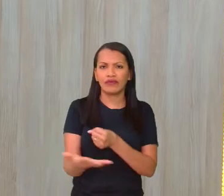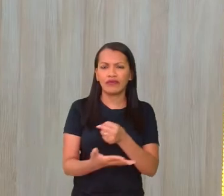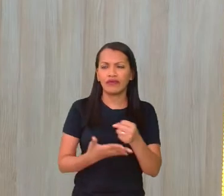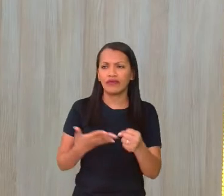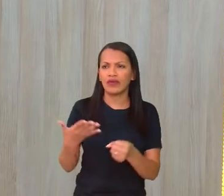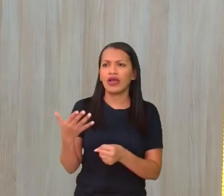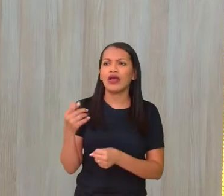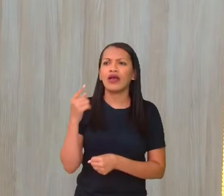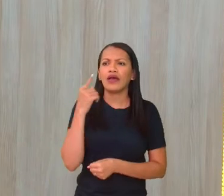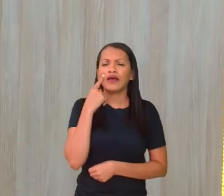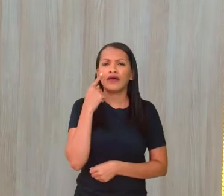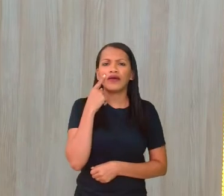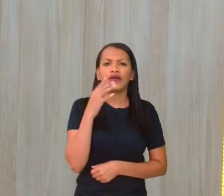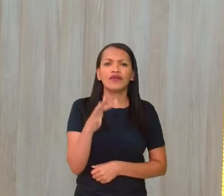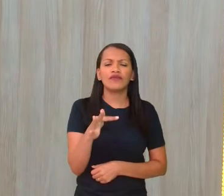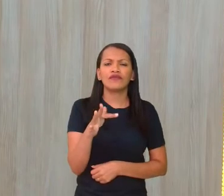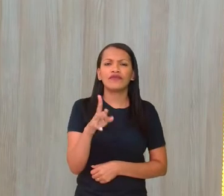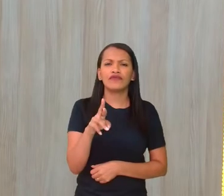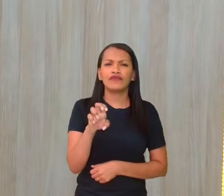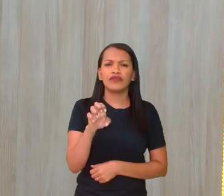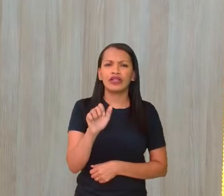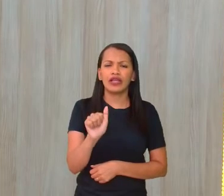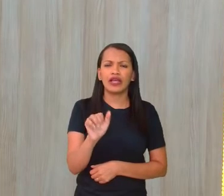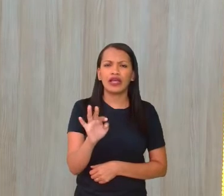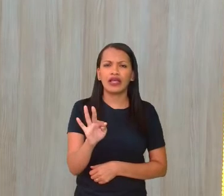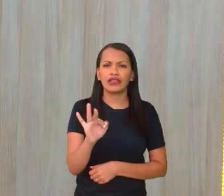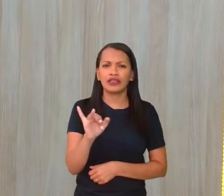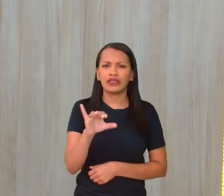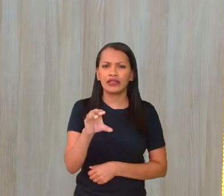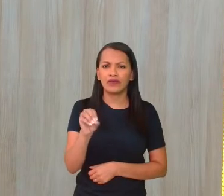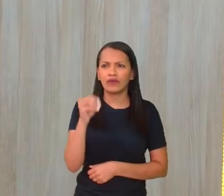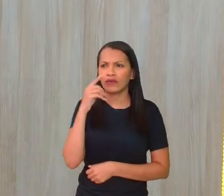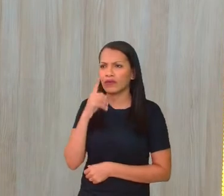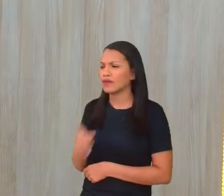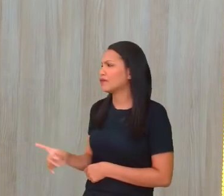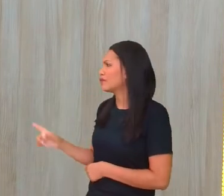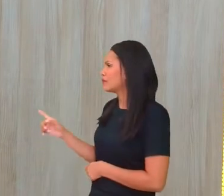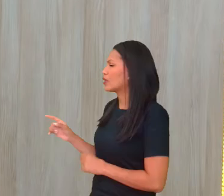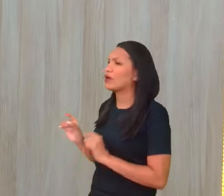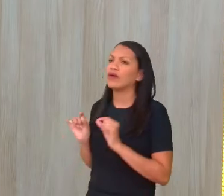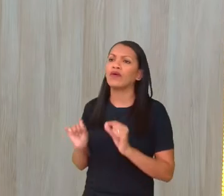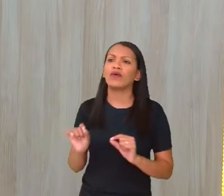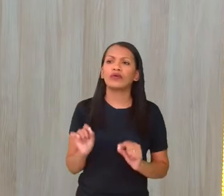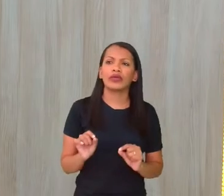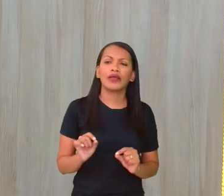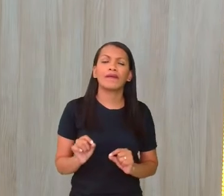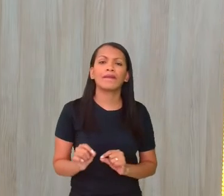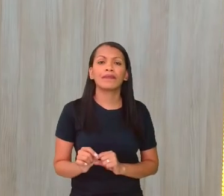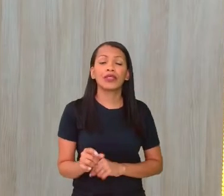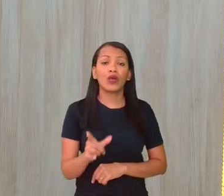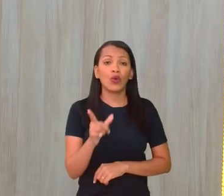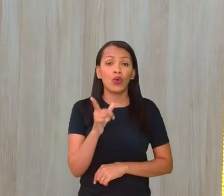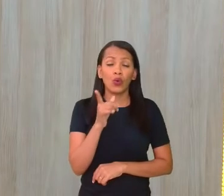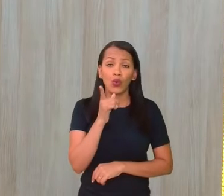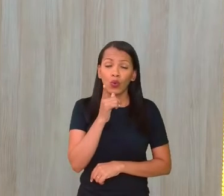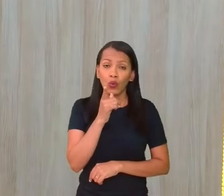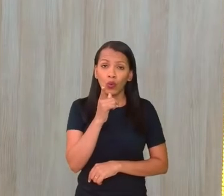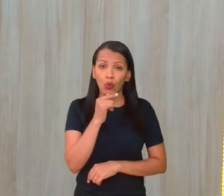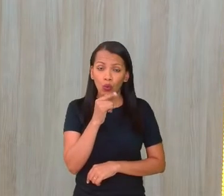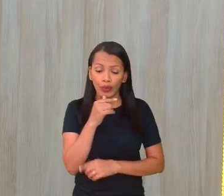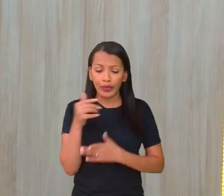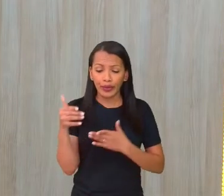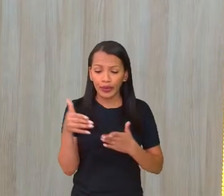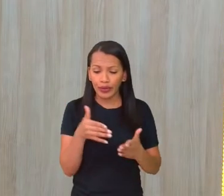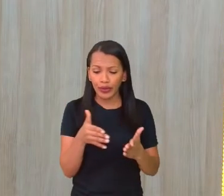favor. Ó, o nível freático é justamente isso aqui, ó. O rio ele vai desaparecer da superfície, tá? Mas ele não vai deixar